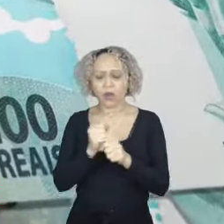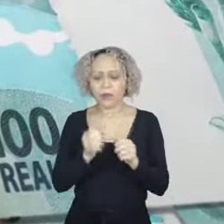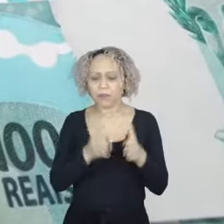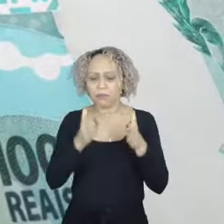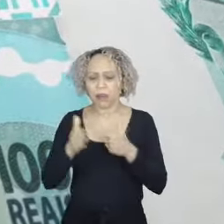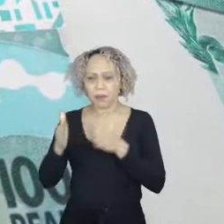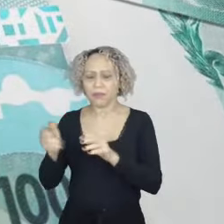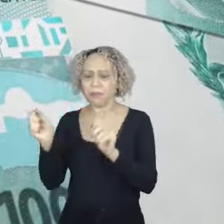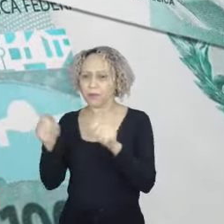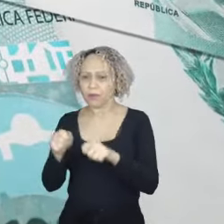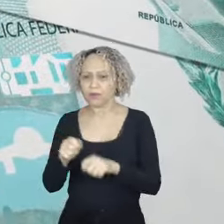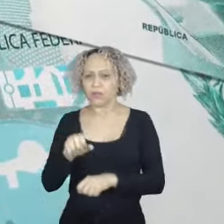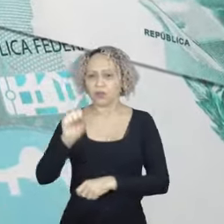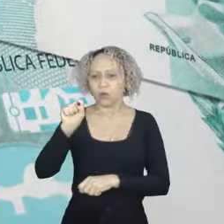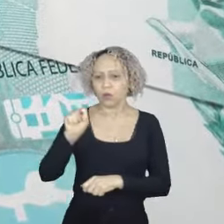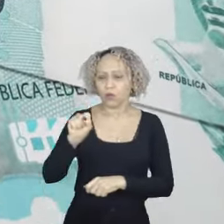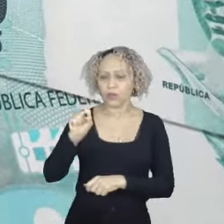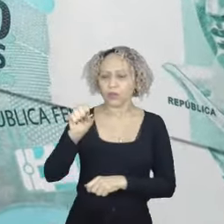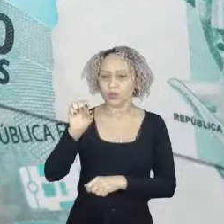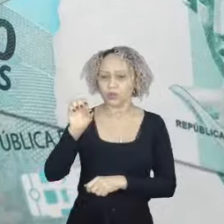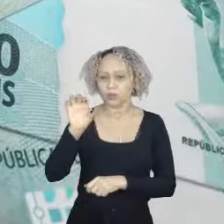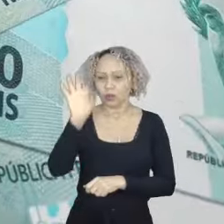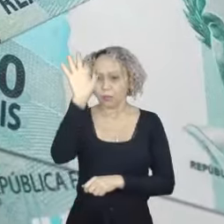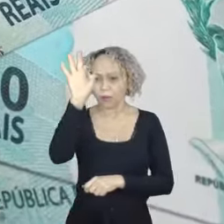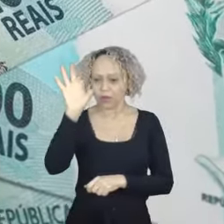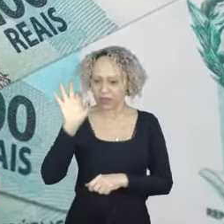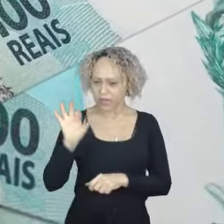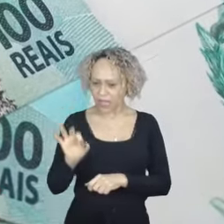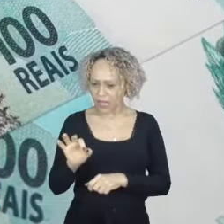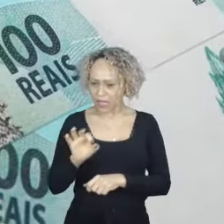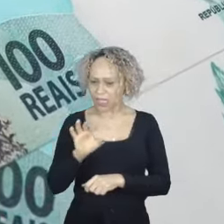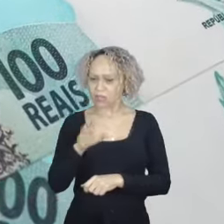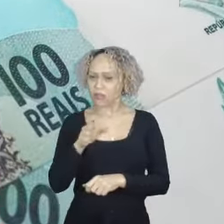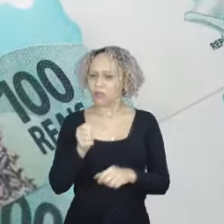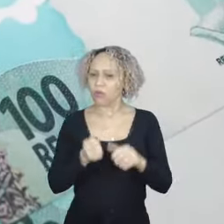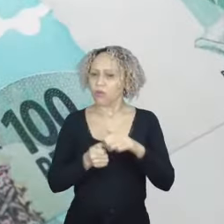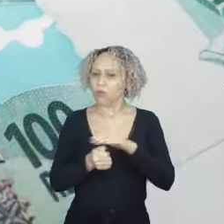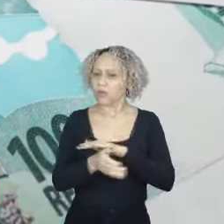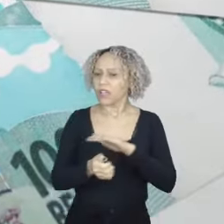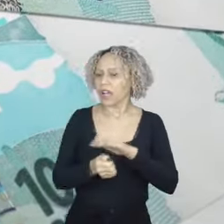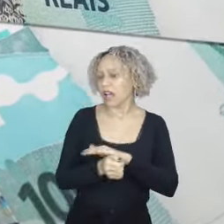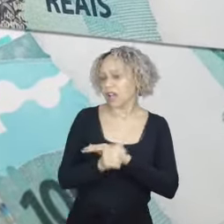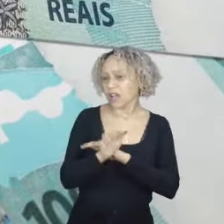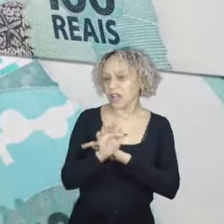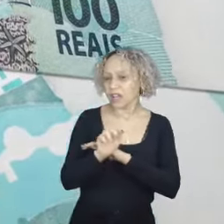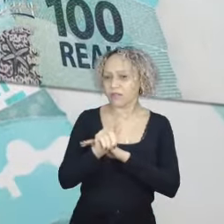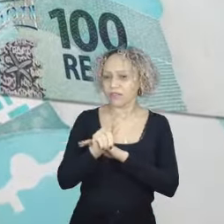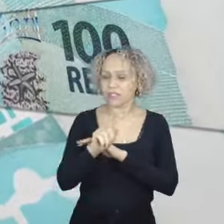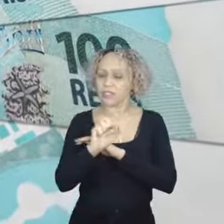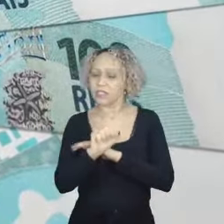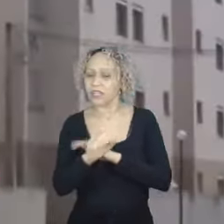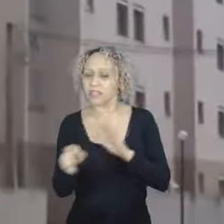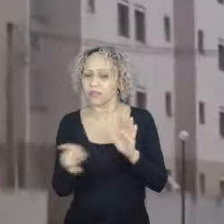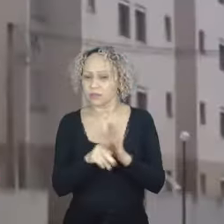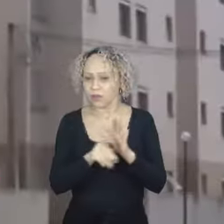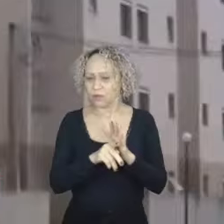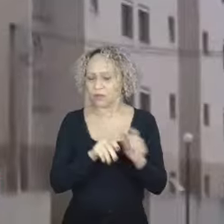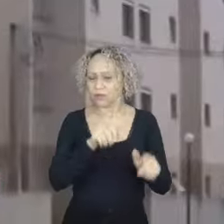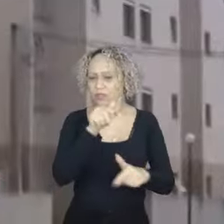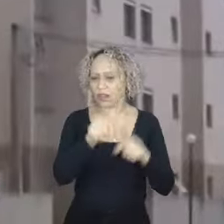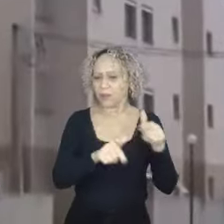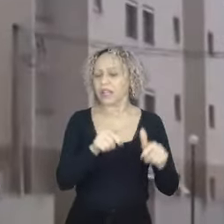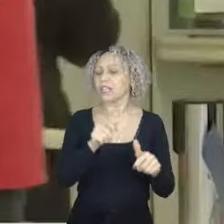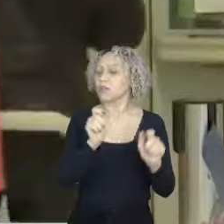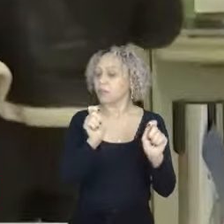do salário do trabalhador poderá ser usado para complementar a quantia da parcela do financiamento. Essa margem